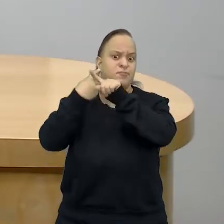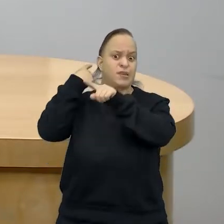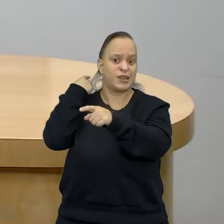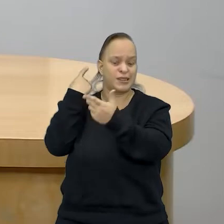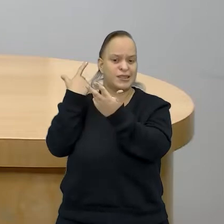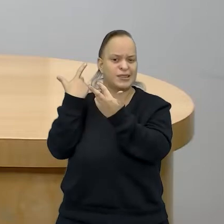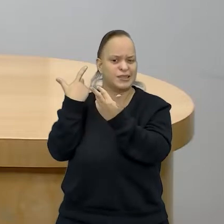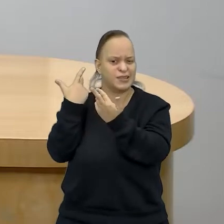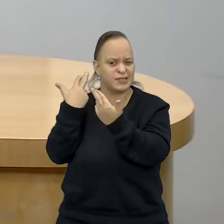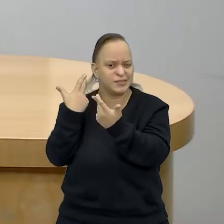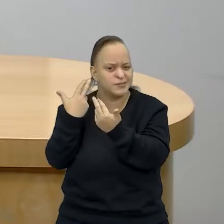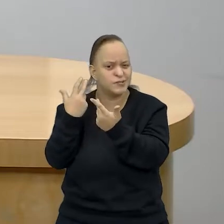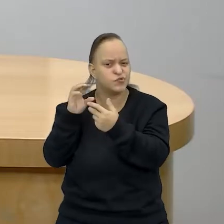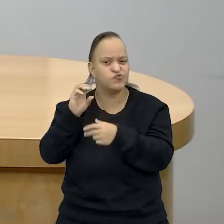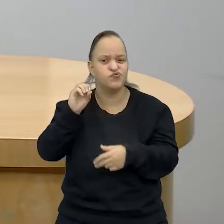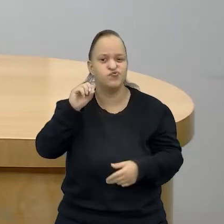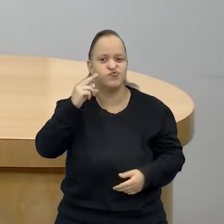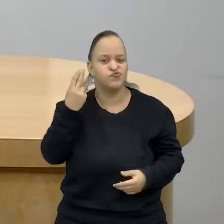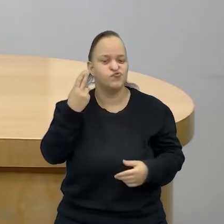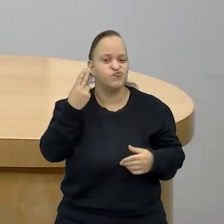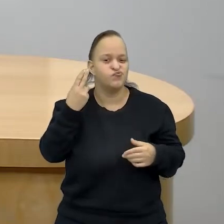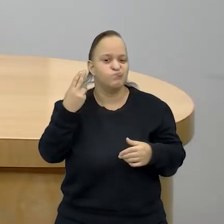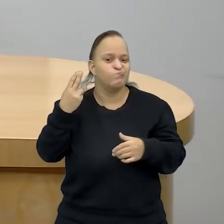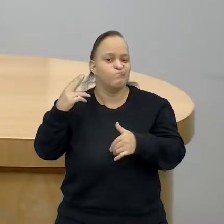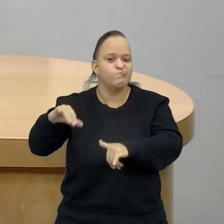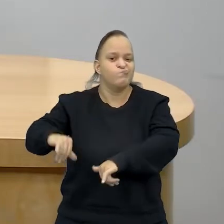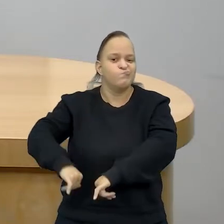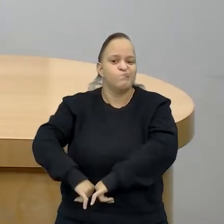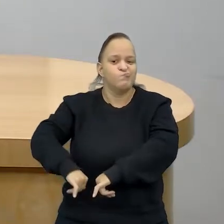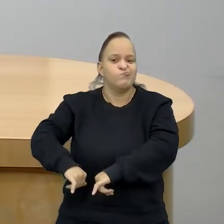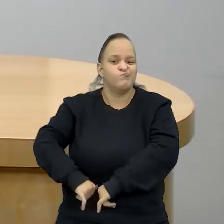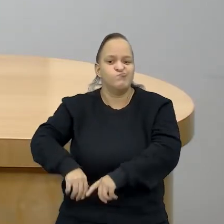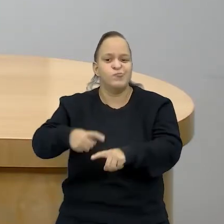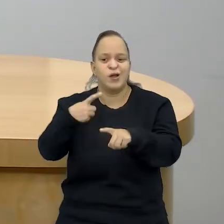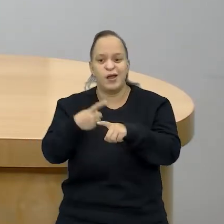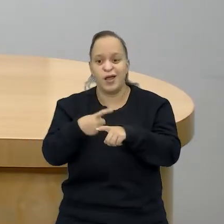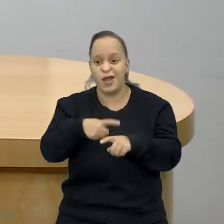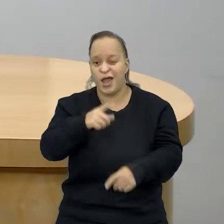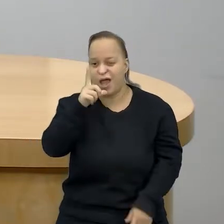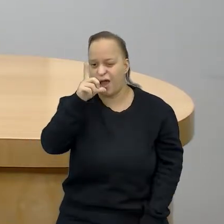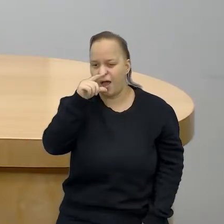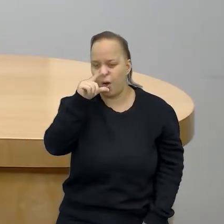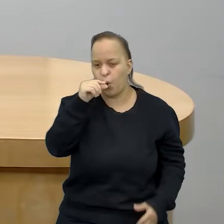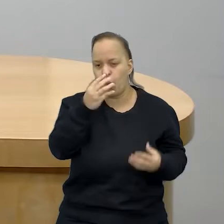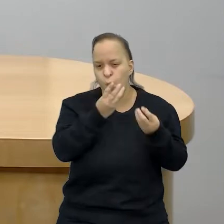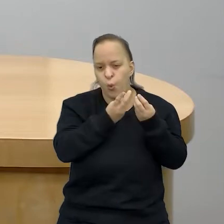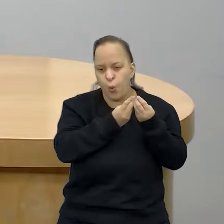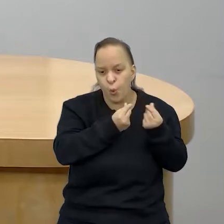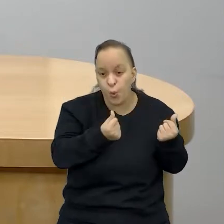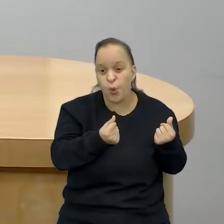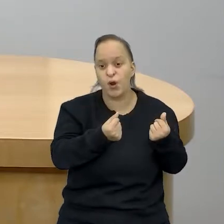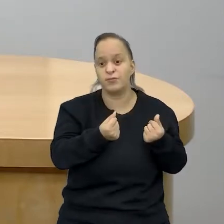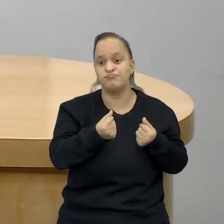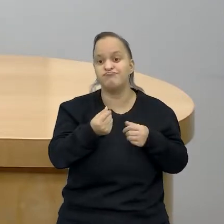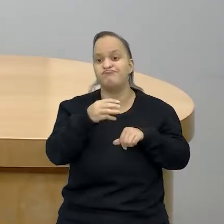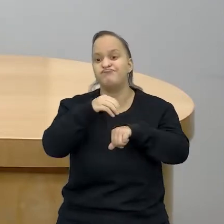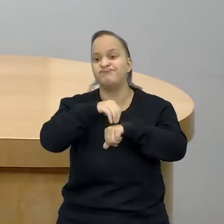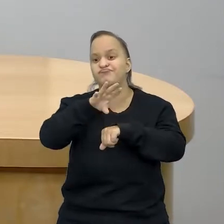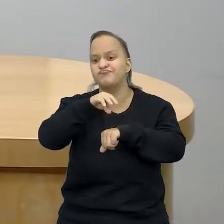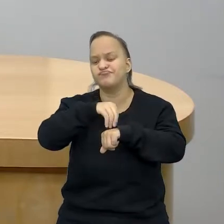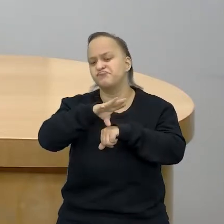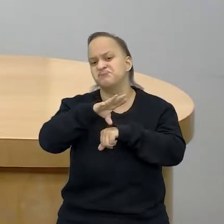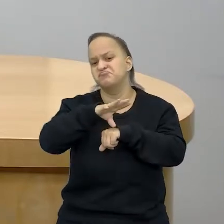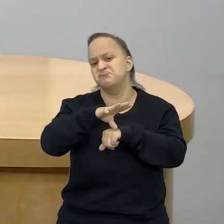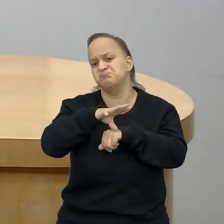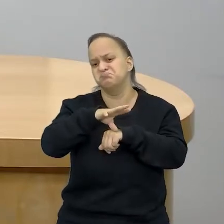antes? Será que eles estão sofrendo com falta de água, né? E eu também deixei a sugestão para vocês, né? Vocês não precisam usar o Xandópolis,